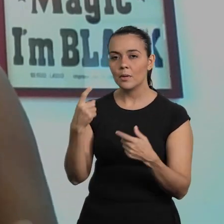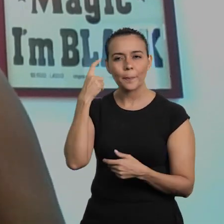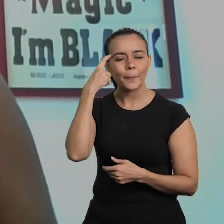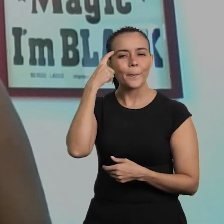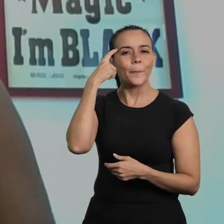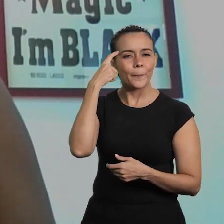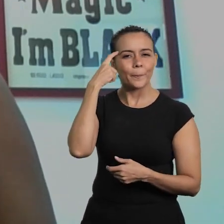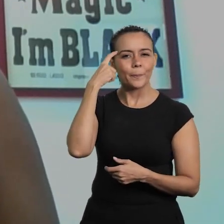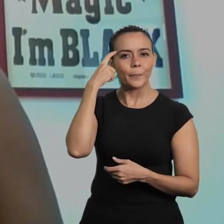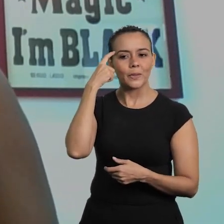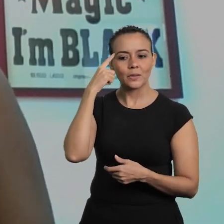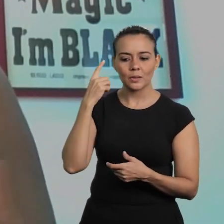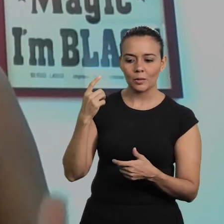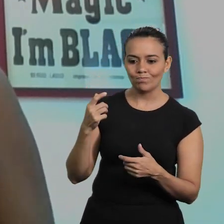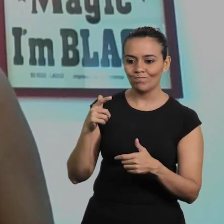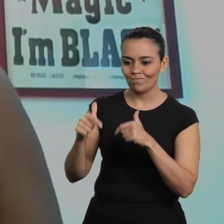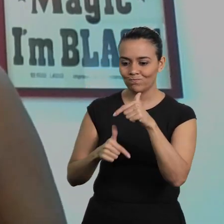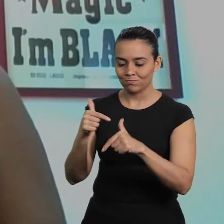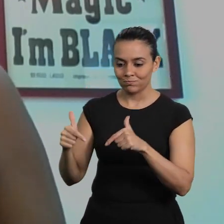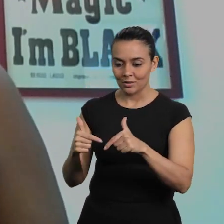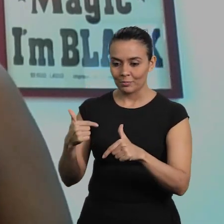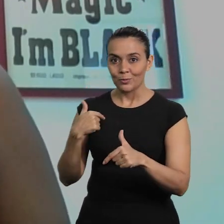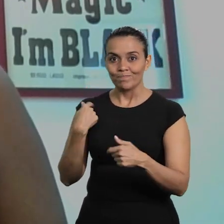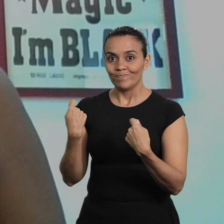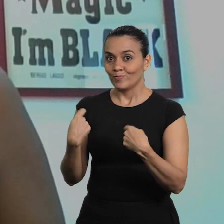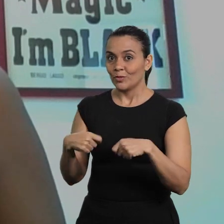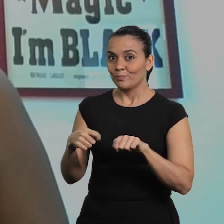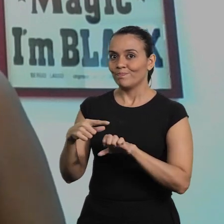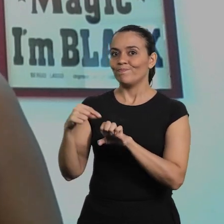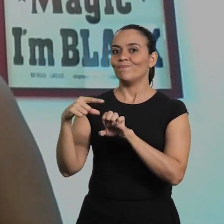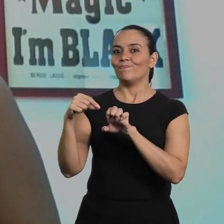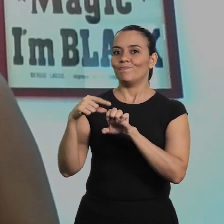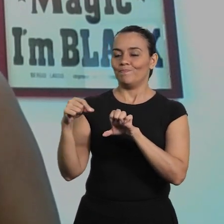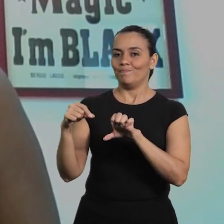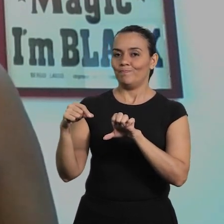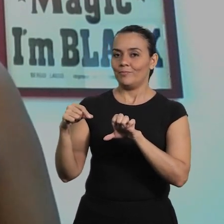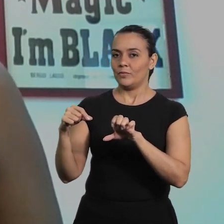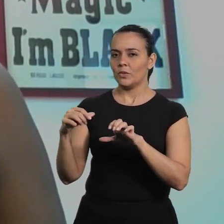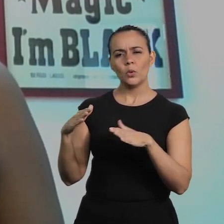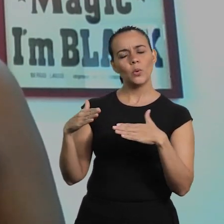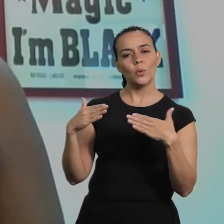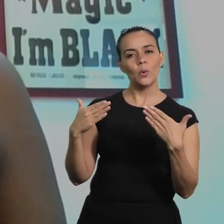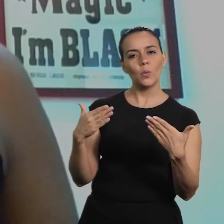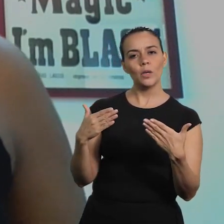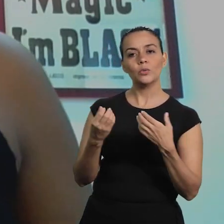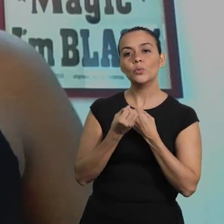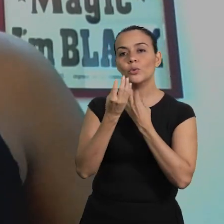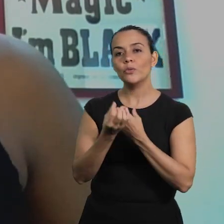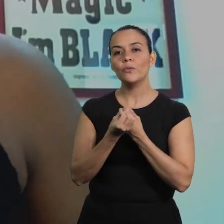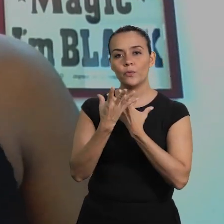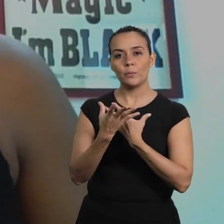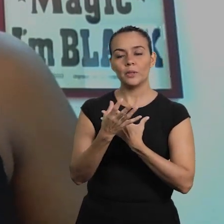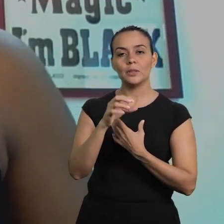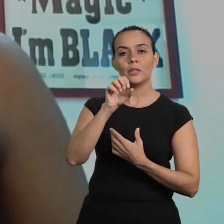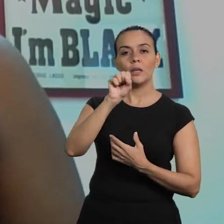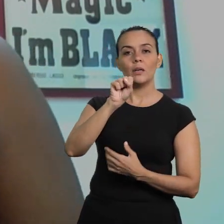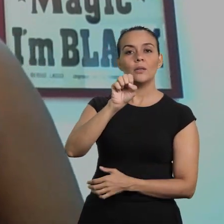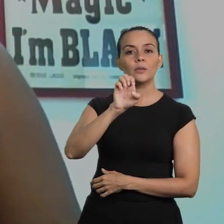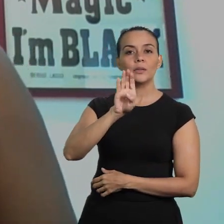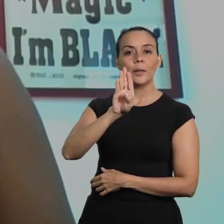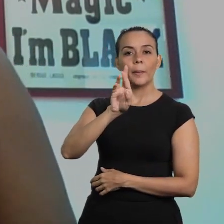do empreendedorismo por necessidade, empreendedorismo pela sobrevivência. E quando a gente pega os dados do